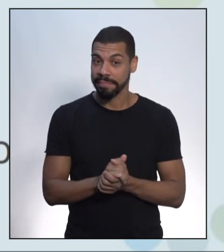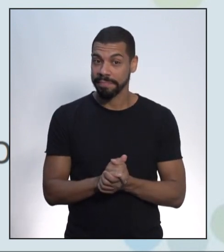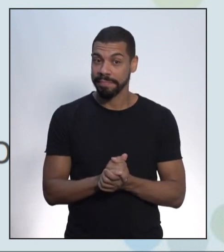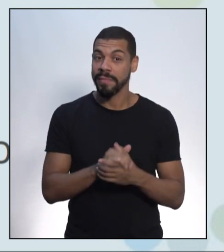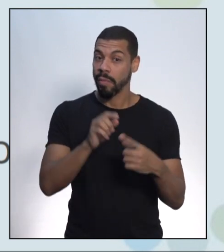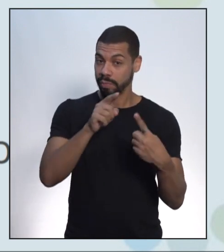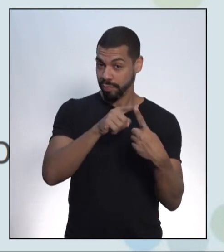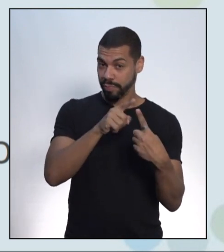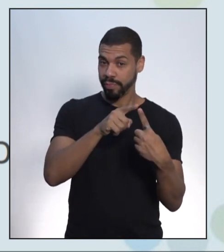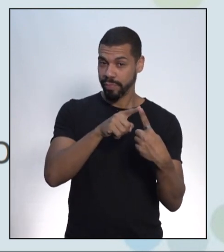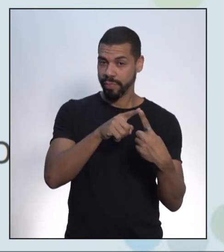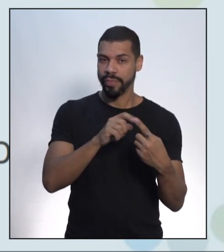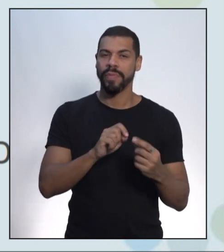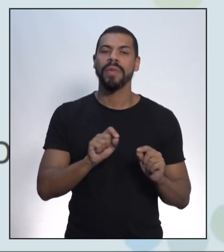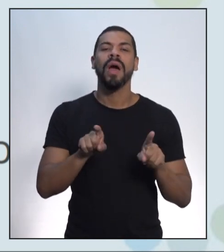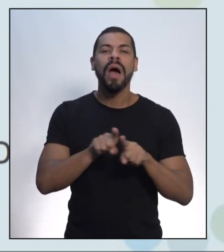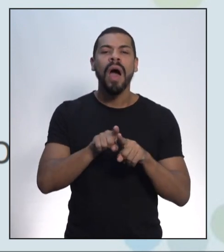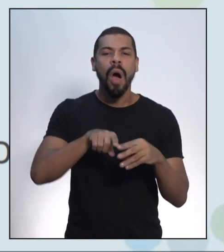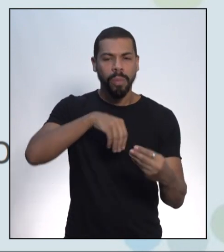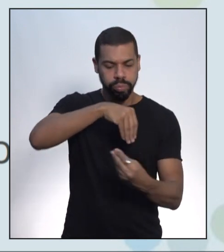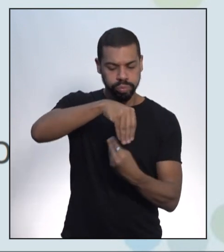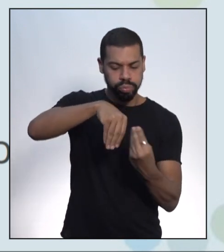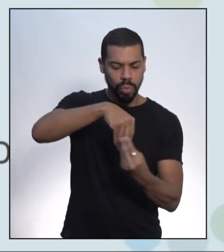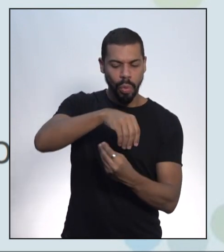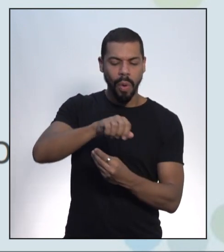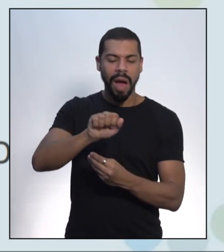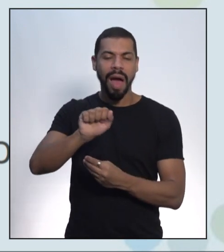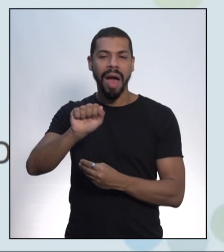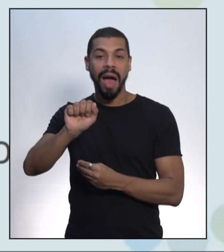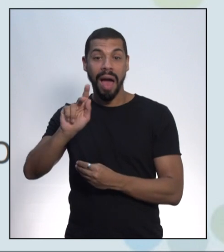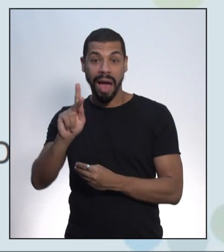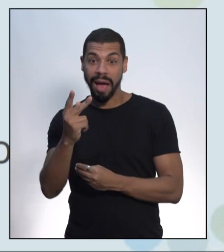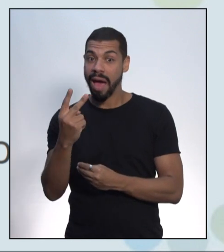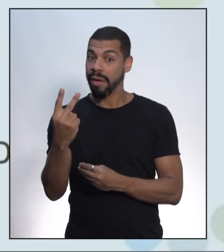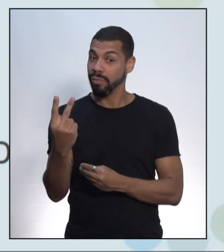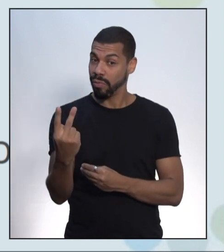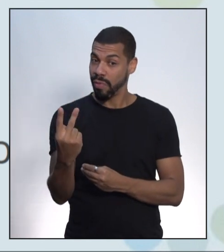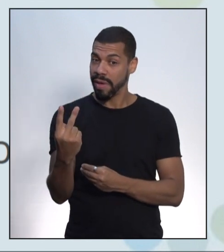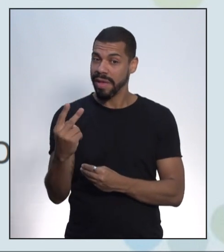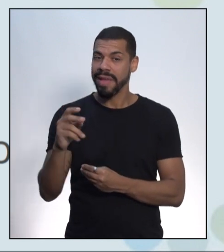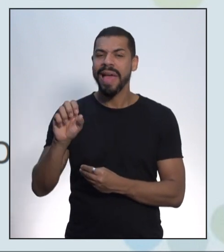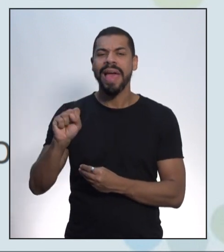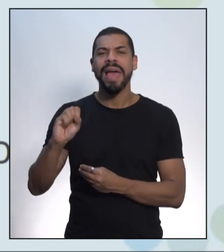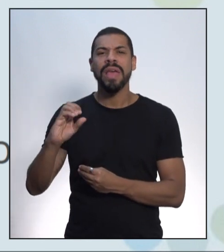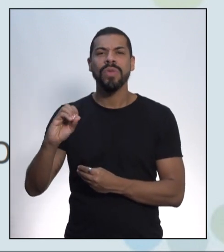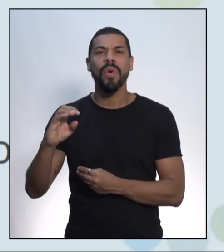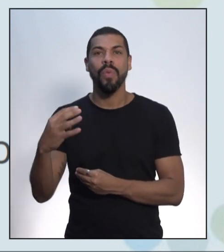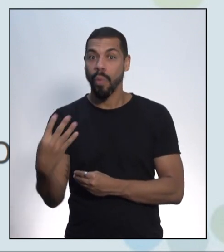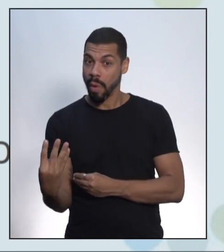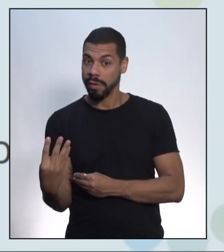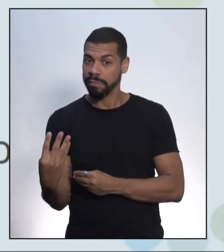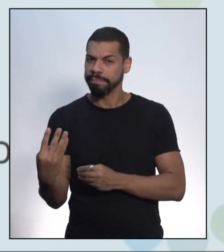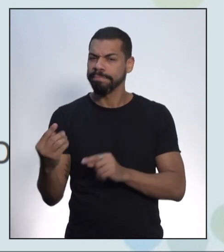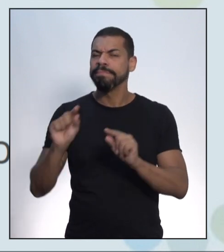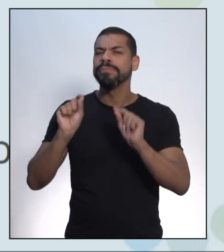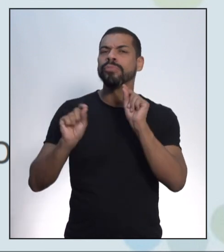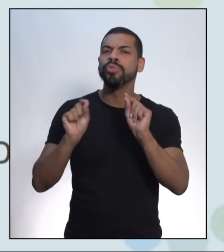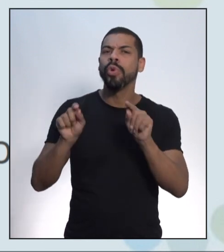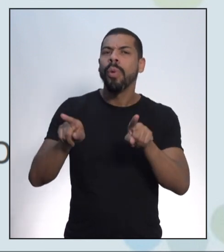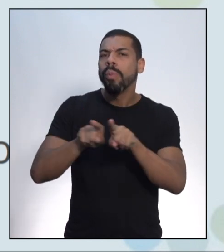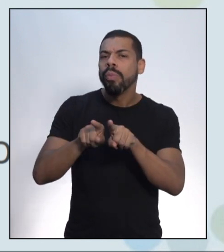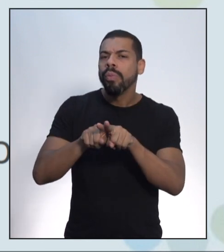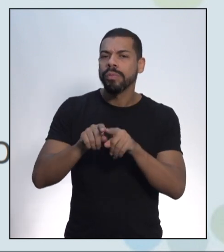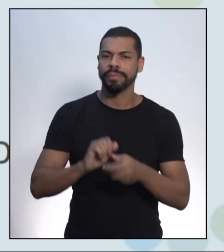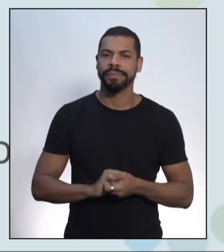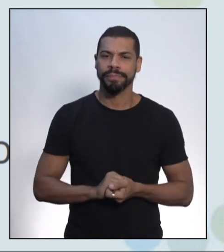alumínio, que vai reagir com o H2SO4, que é o ácido sulfúrico, que vai nos dar quem? O sulfato de alumínio,